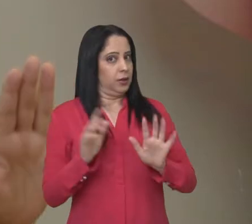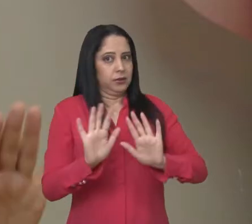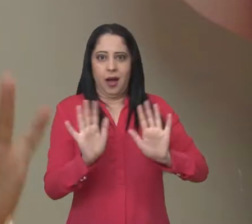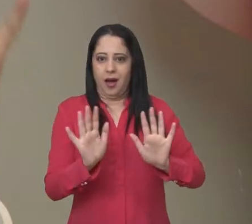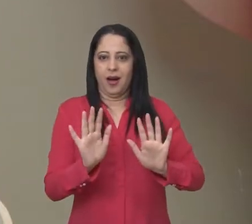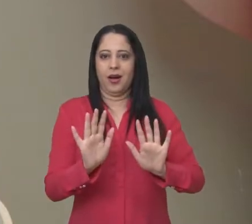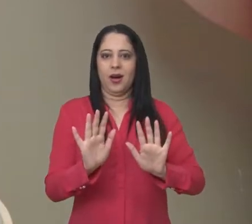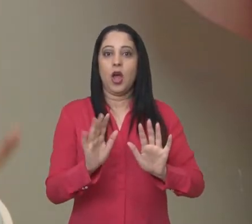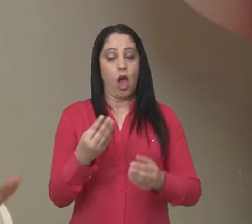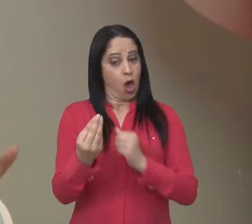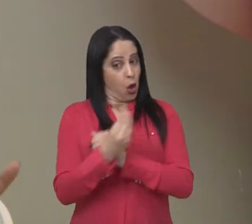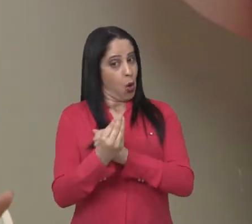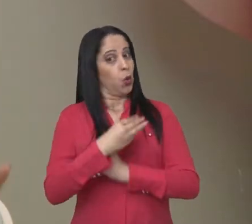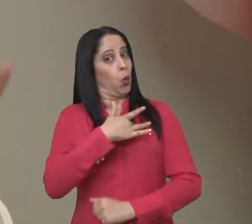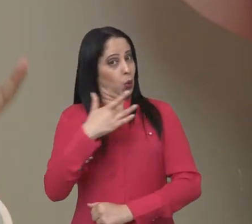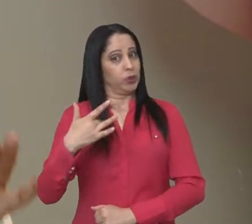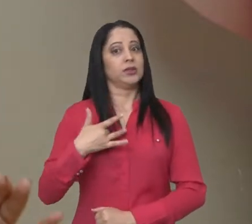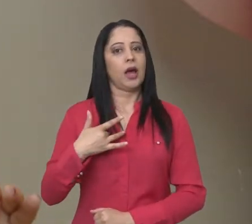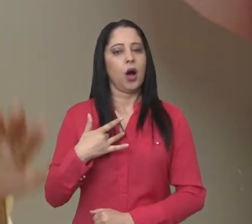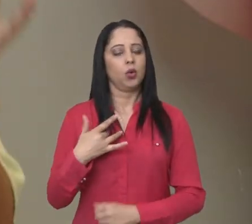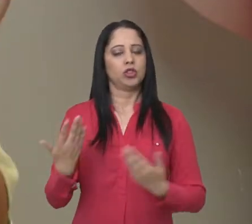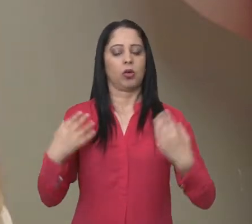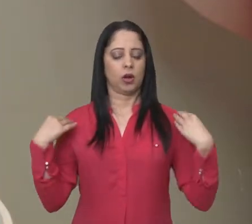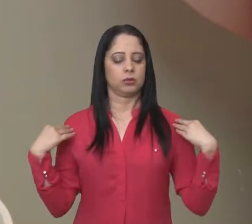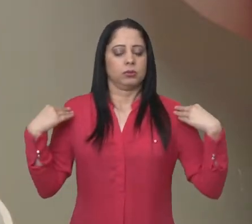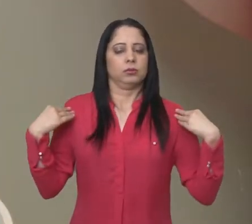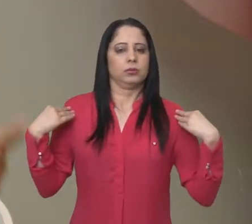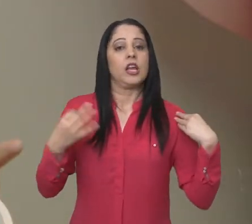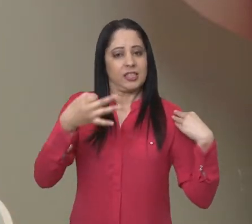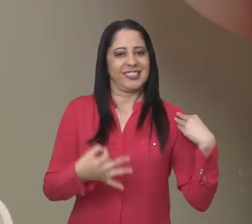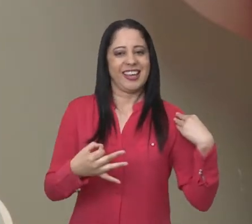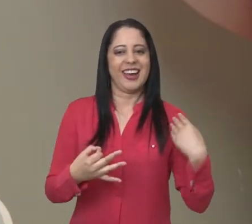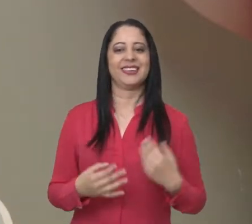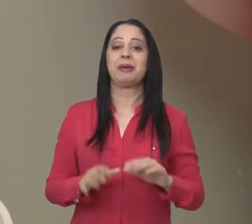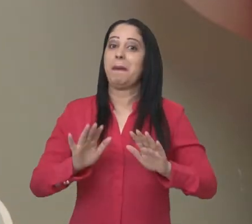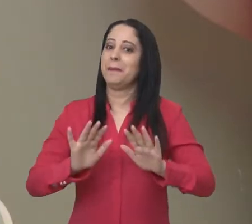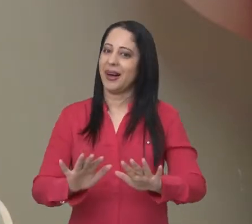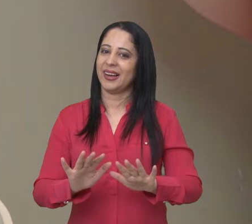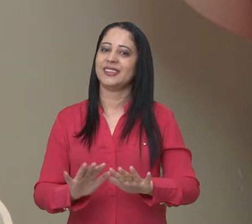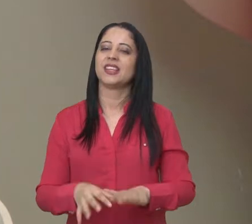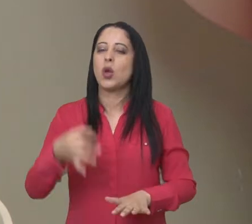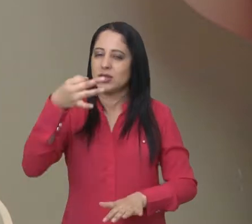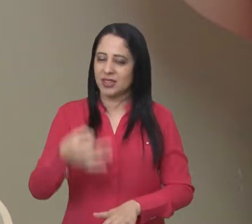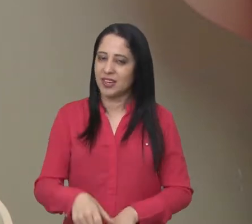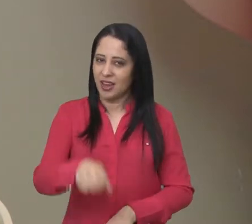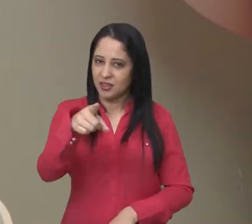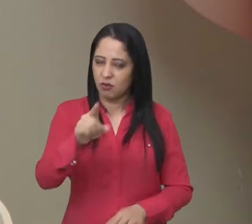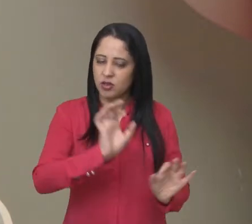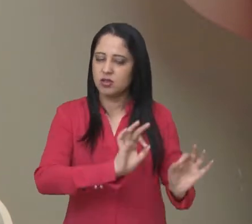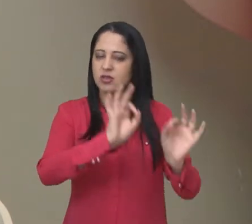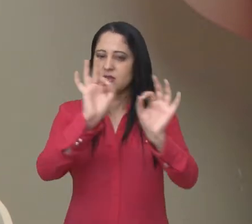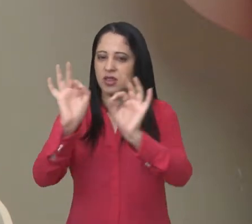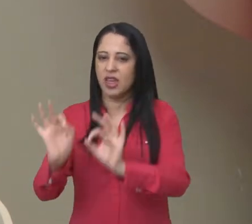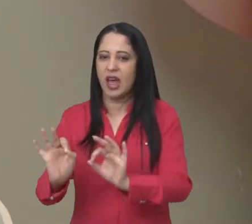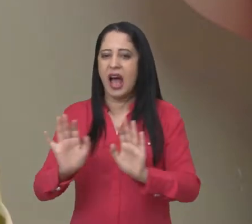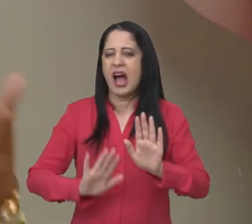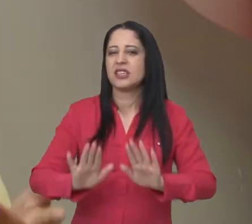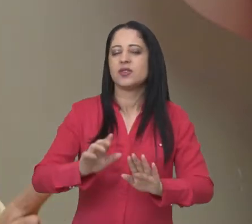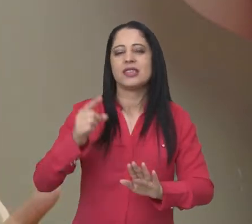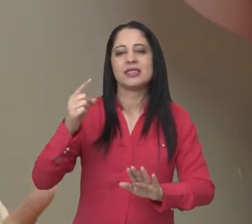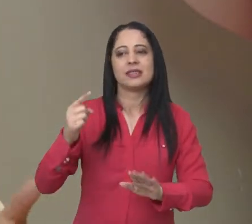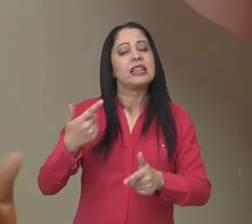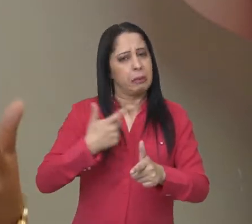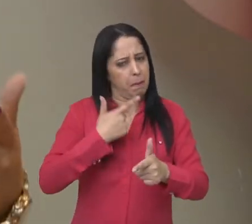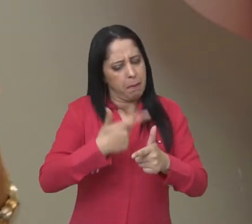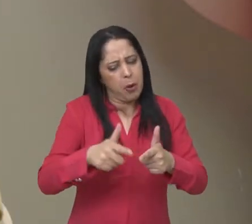na coluna, viu, doutor? Estou cuidando muito bem da minha postura depois que a gente começou a produzir esse programa. Mas eu tenho certeza que quem está assistindo a gente, de repente